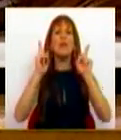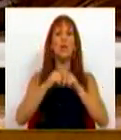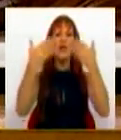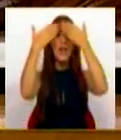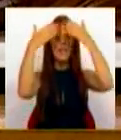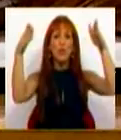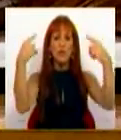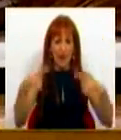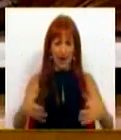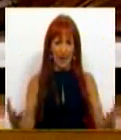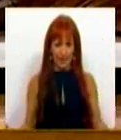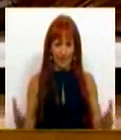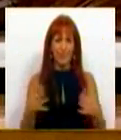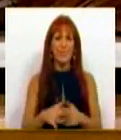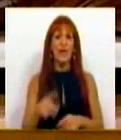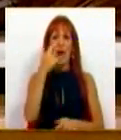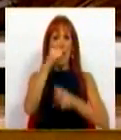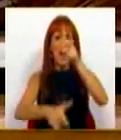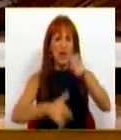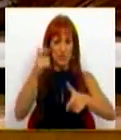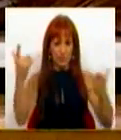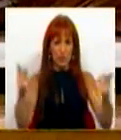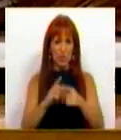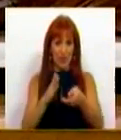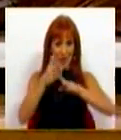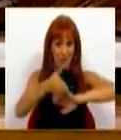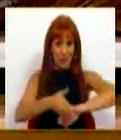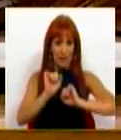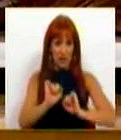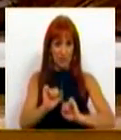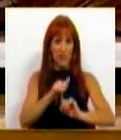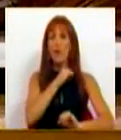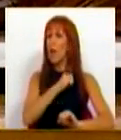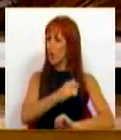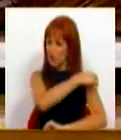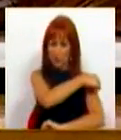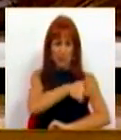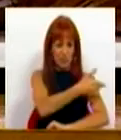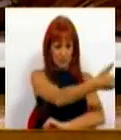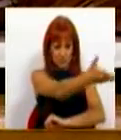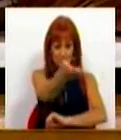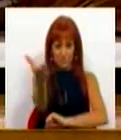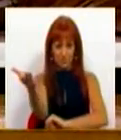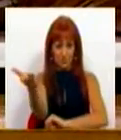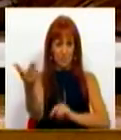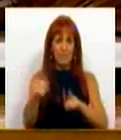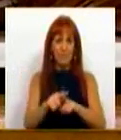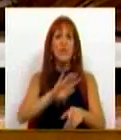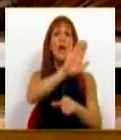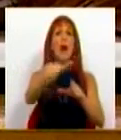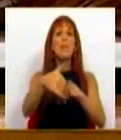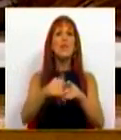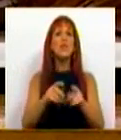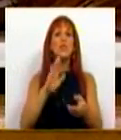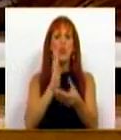de democracia. Os cidadãos, através dos seus legítimos representantes, participam